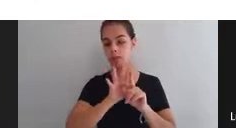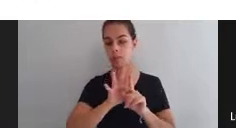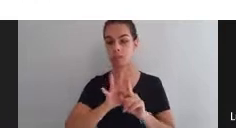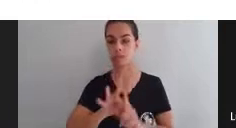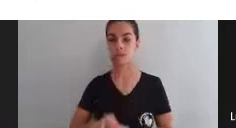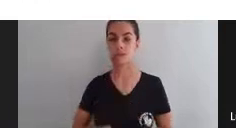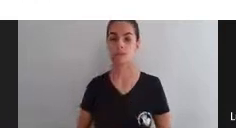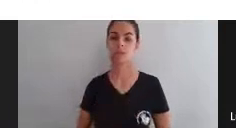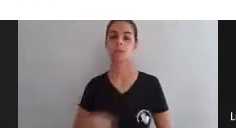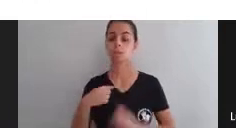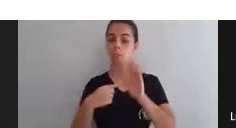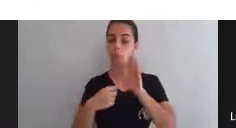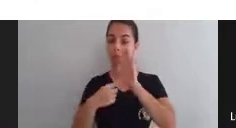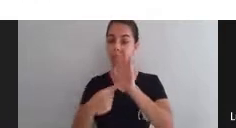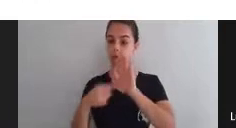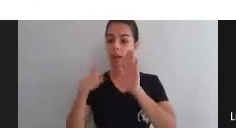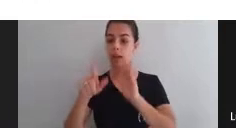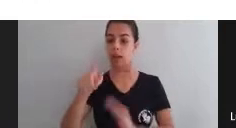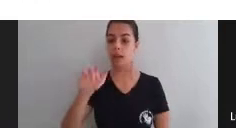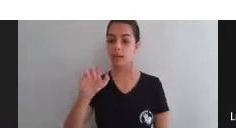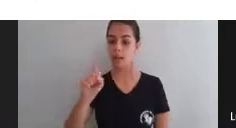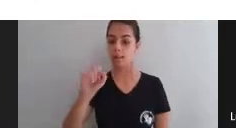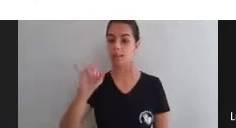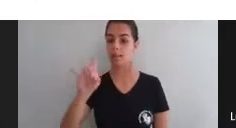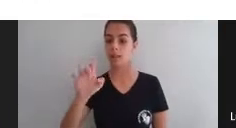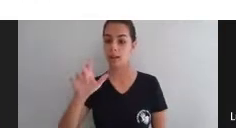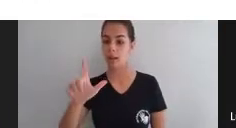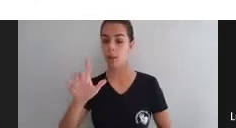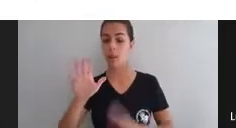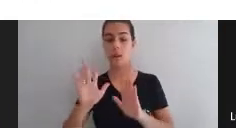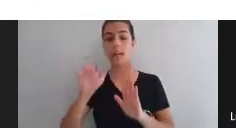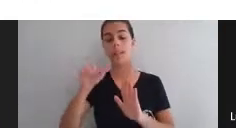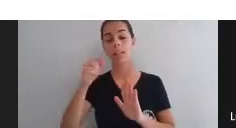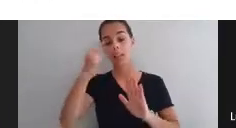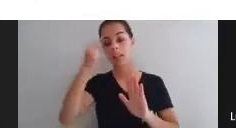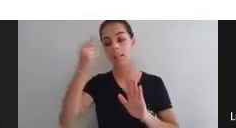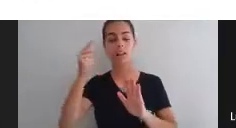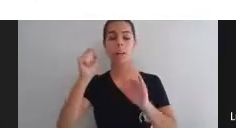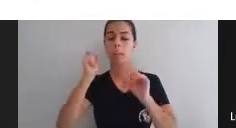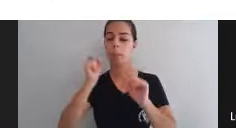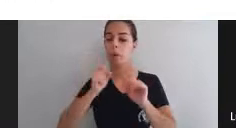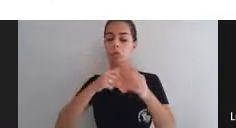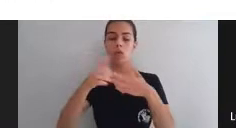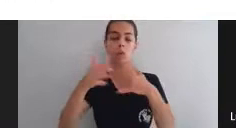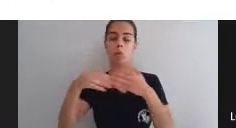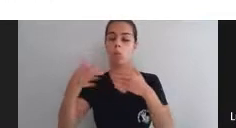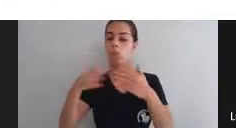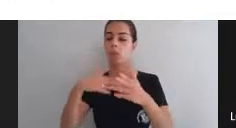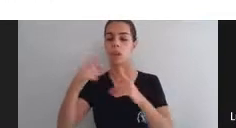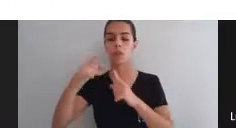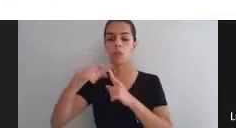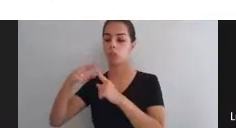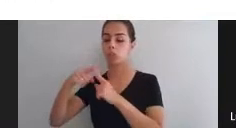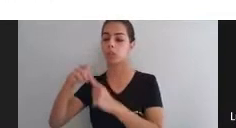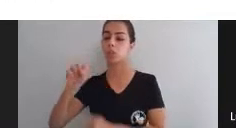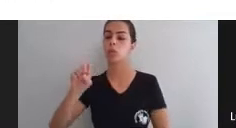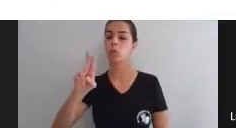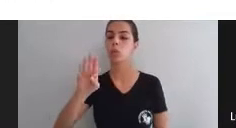gás ideal, só que essa ideia é válida independente da substância, que é muito importante.